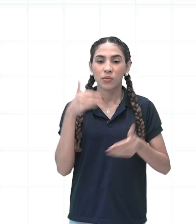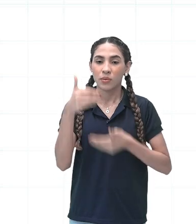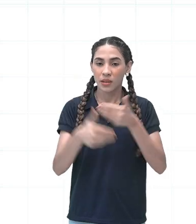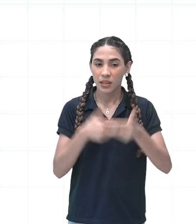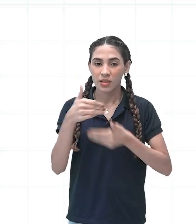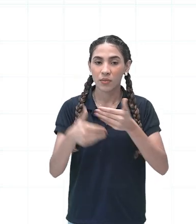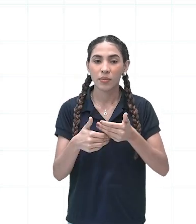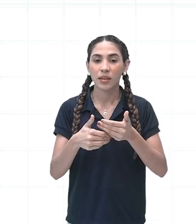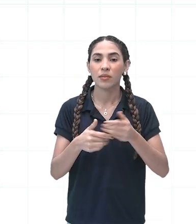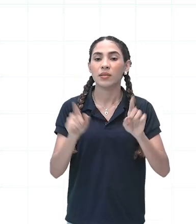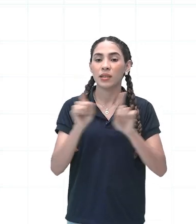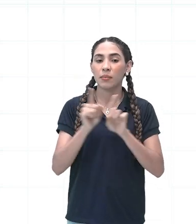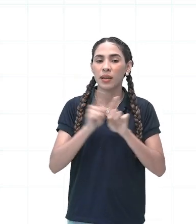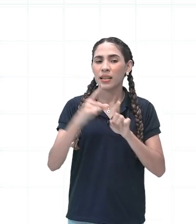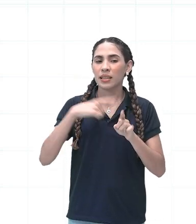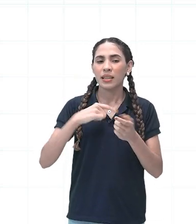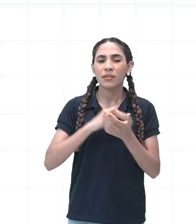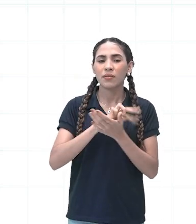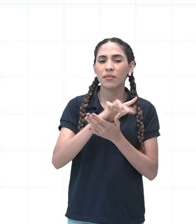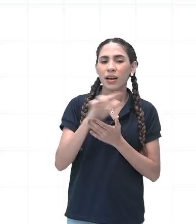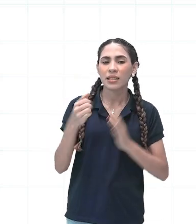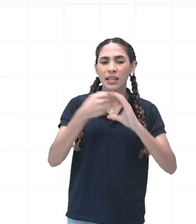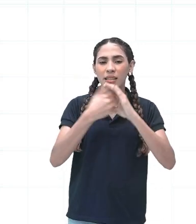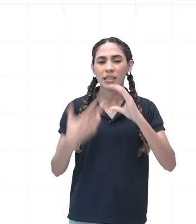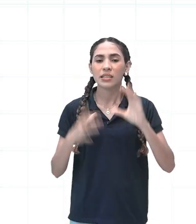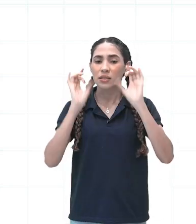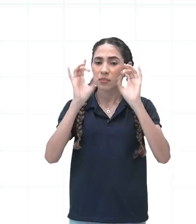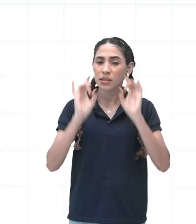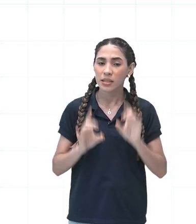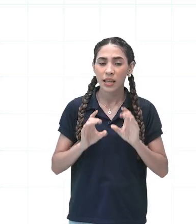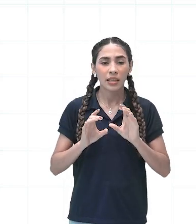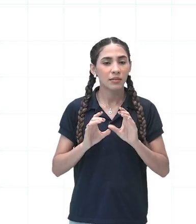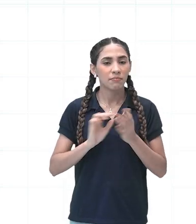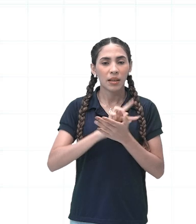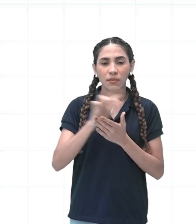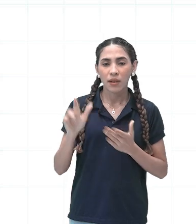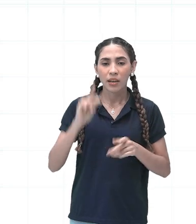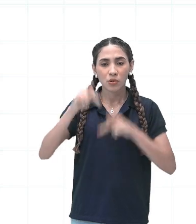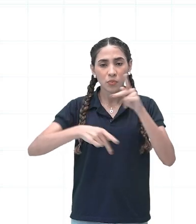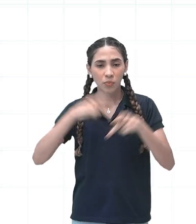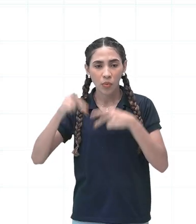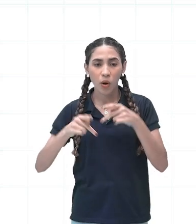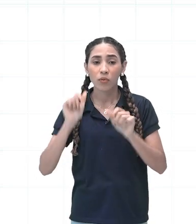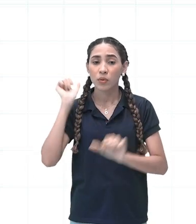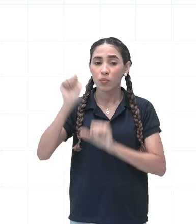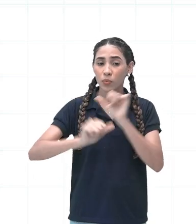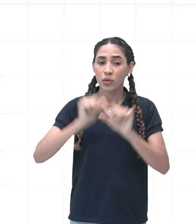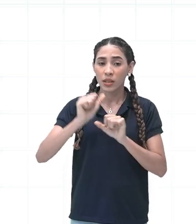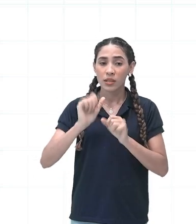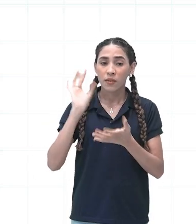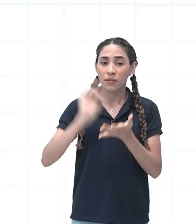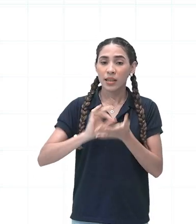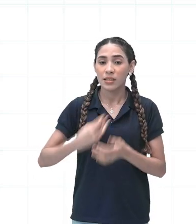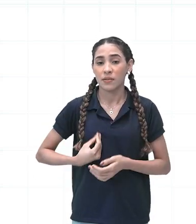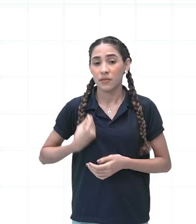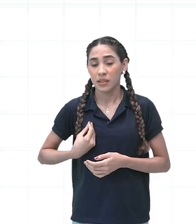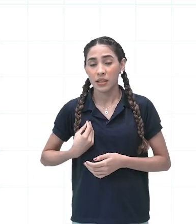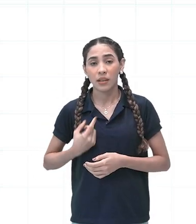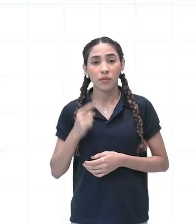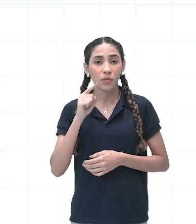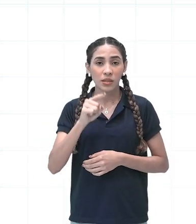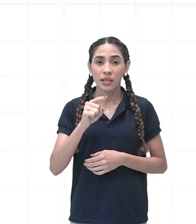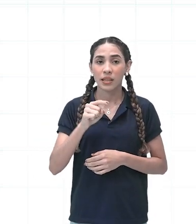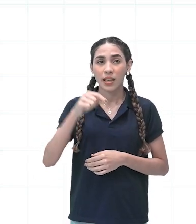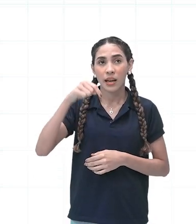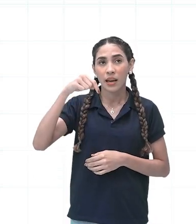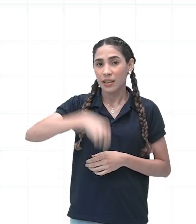desenvolvimento que está repleta de cerimônias em diversas civilizações que demonstram a mudança da fase de vida. Seja você aqui